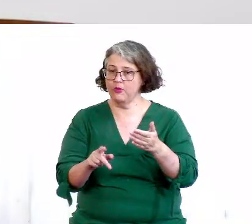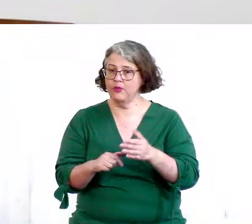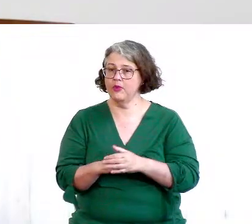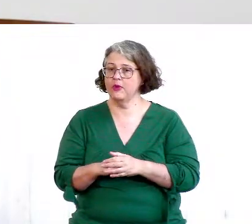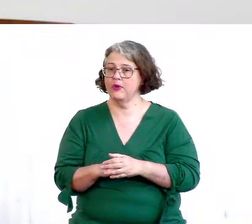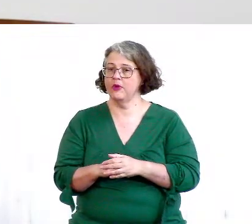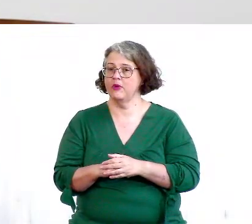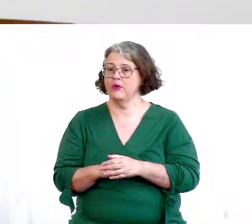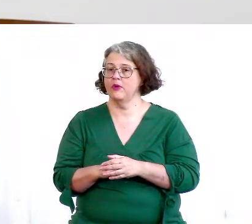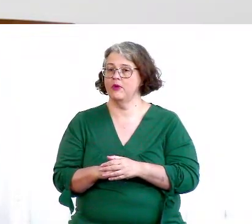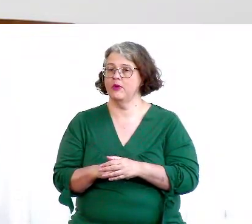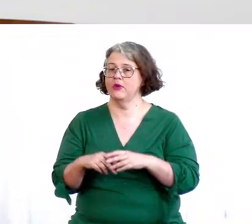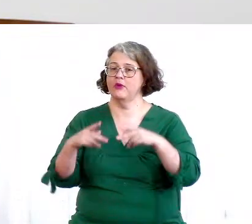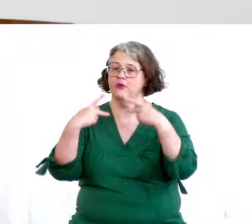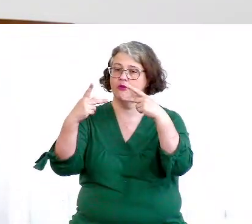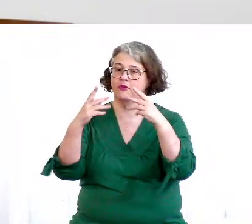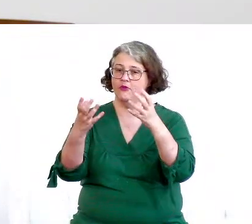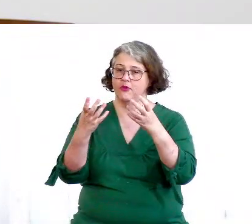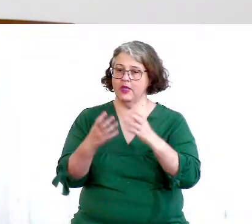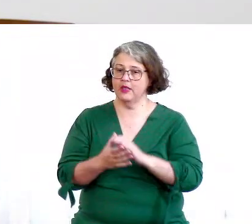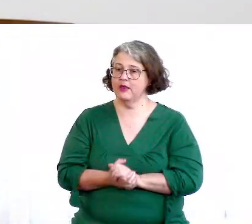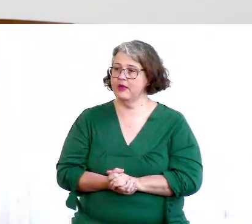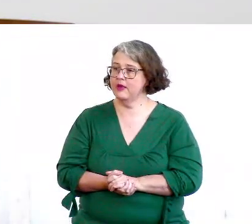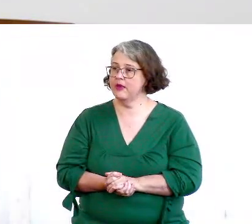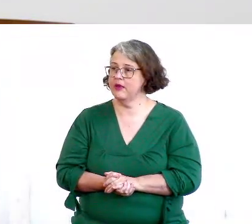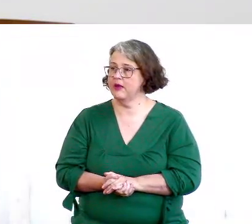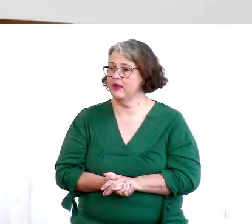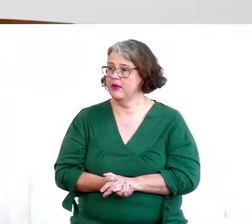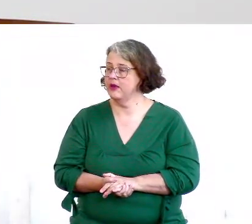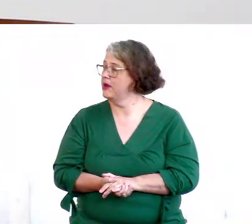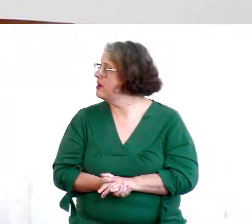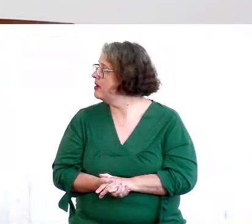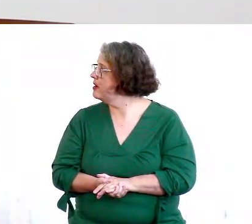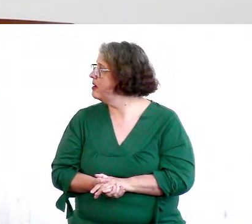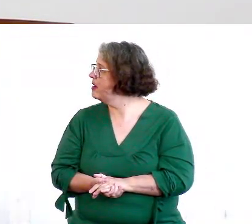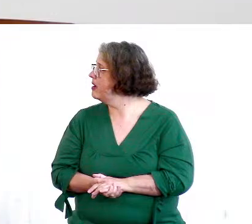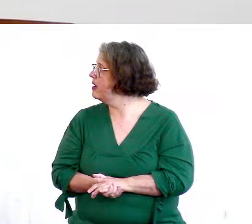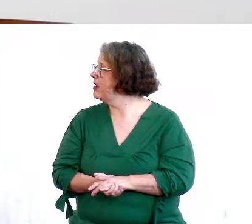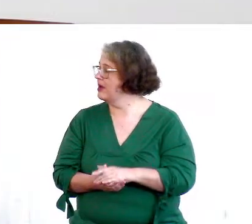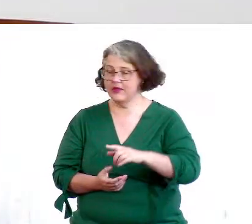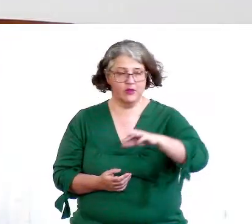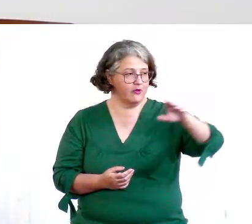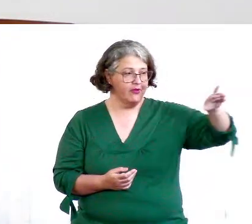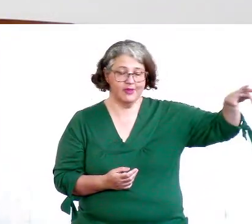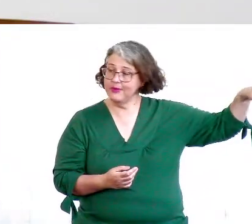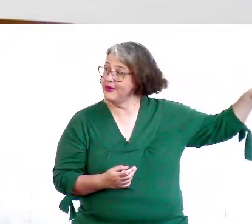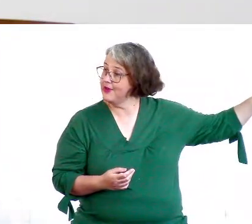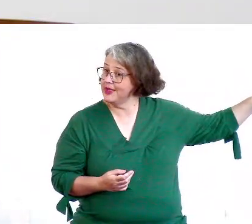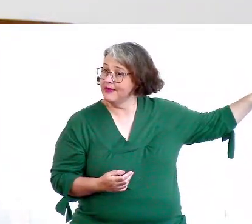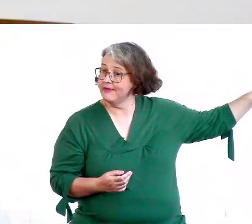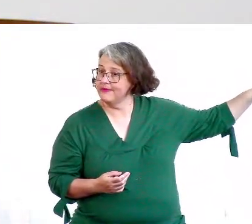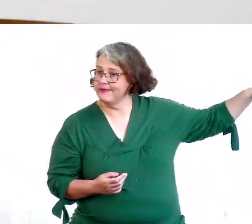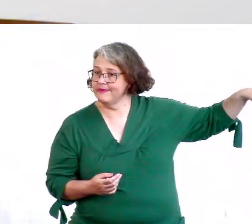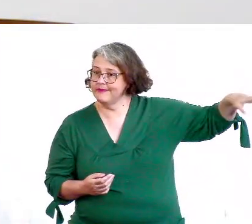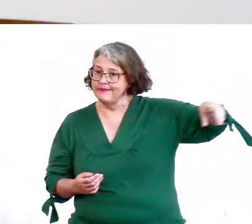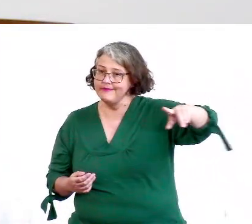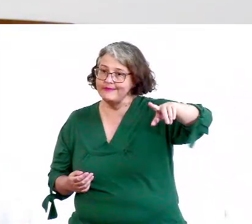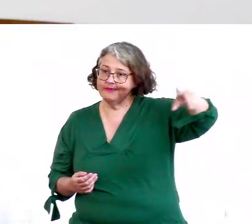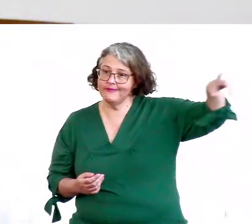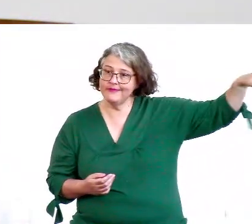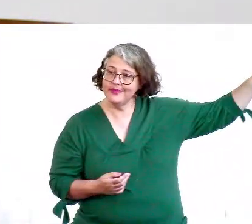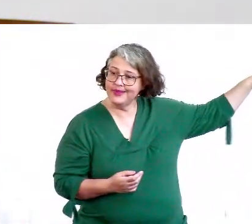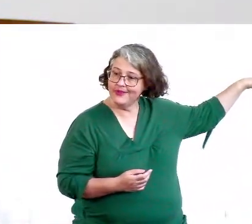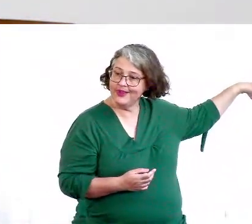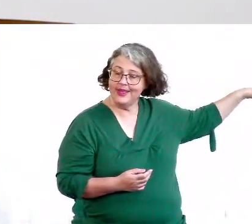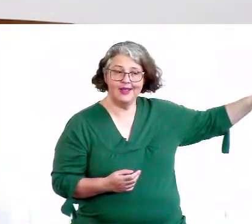fale, se não eu vou imaginar que sim, que haja. Então daqui a pouquinho a gente vai fazer uma fila, tem né Ana? Tem. Daqui a pouquinho a gente vai fazer uma fila